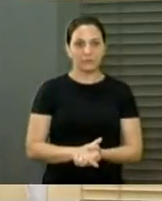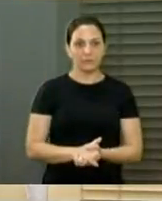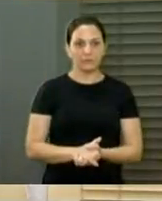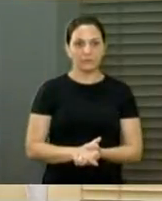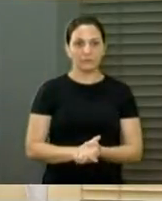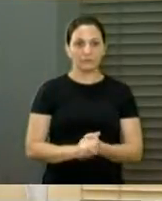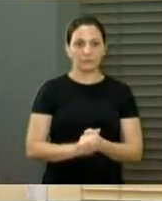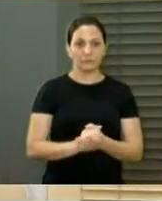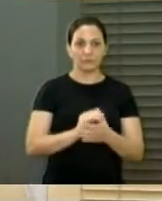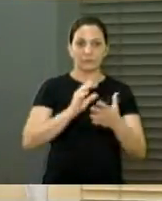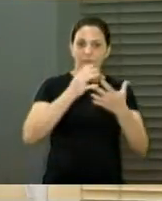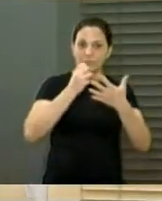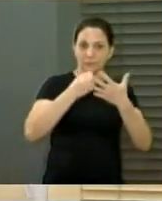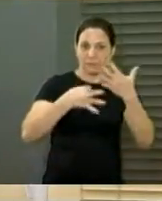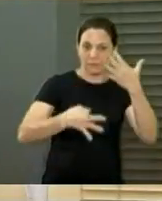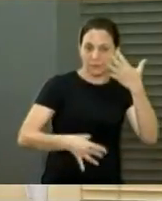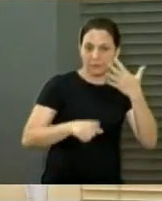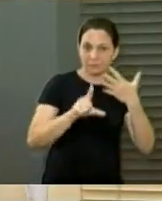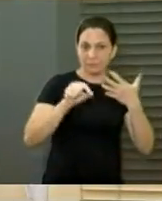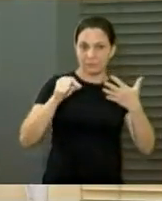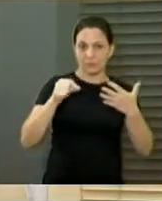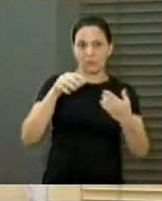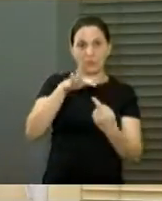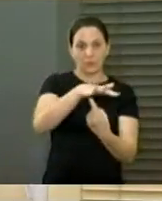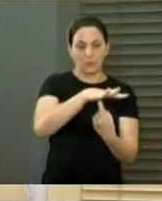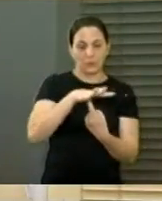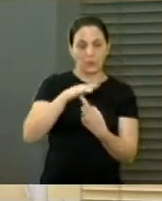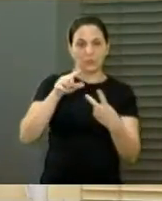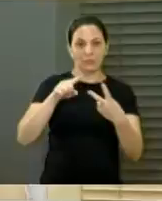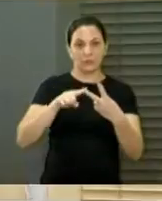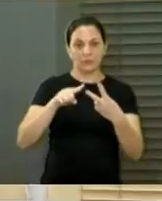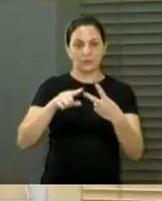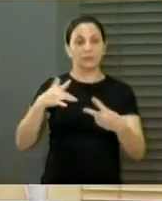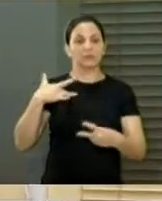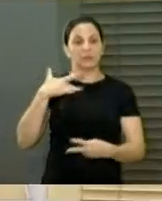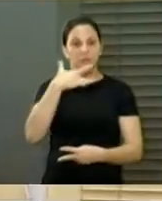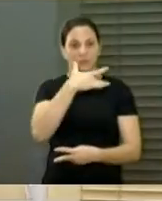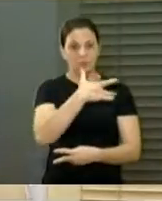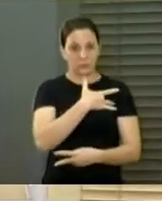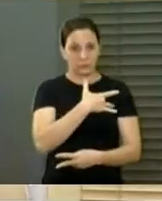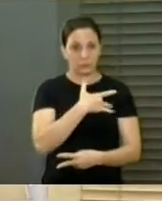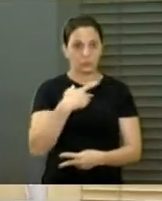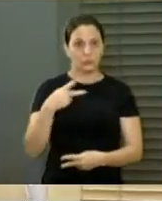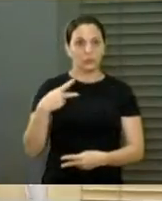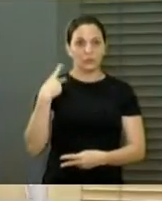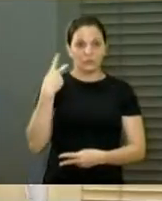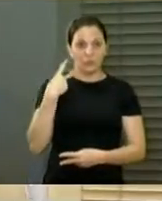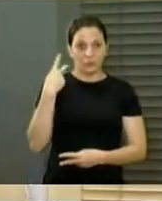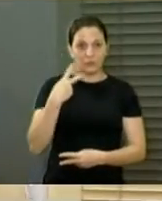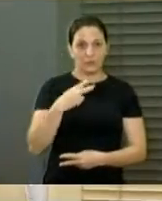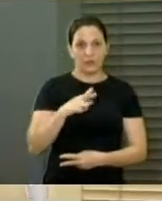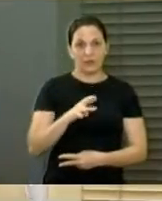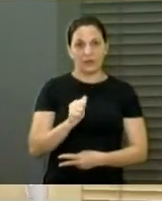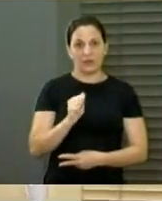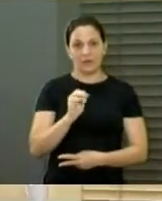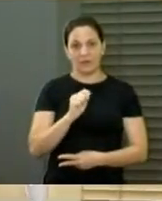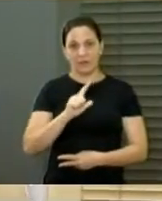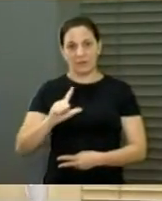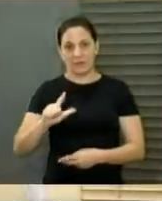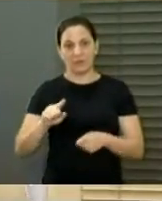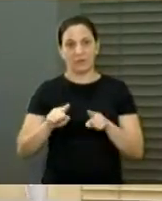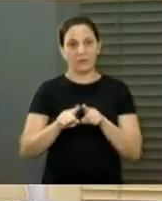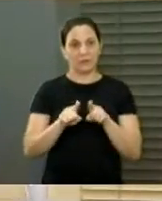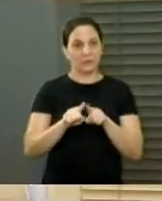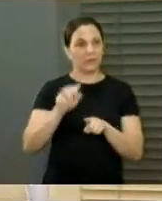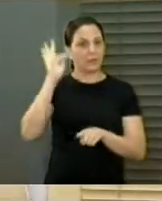Entre eles, sobre o meio ambiente e a saúde. Com os vereadores Rafael e Tainara, visitei